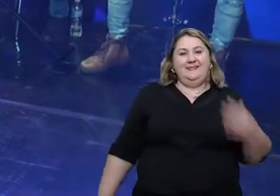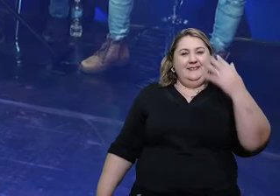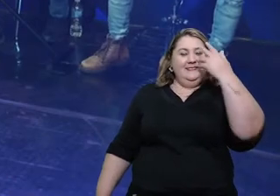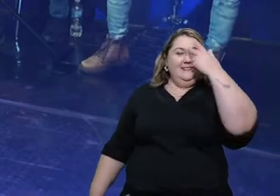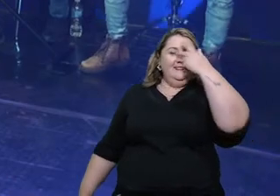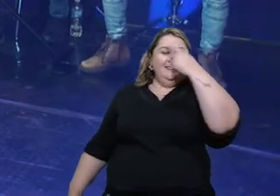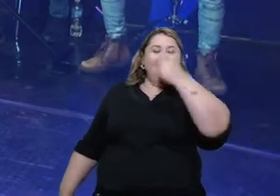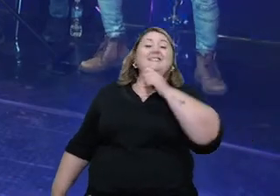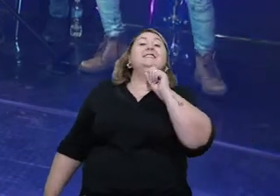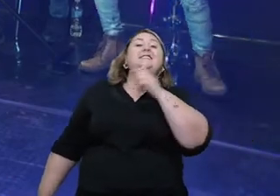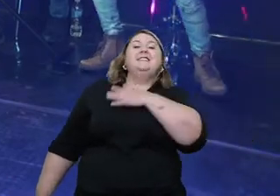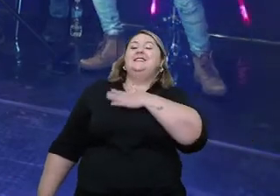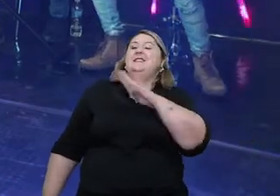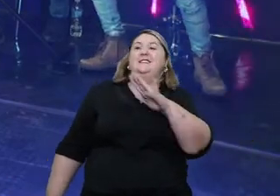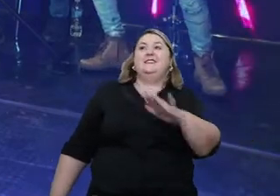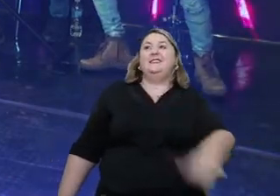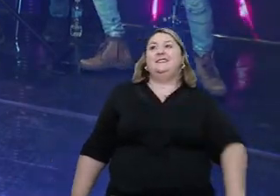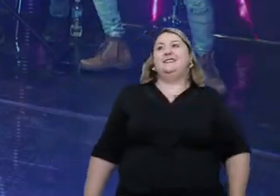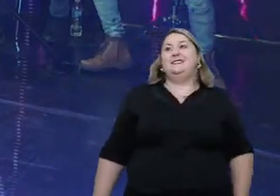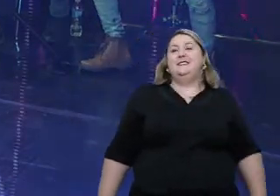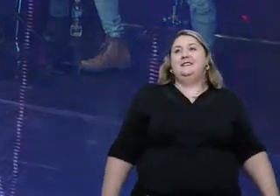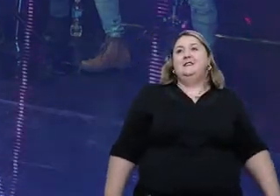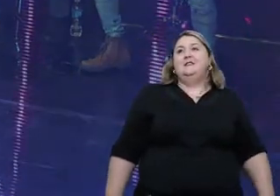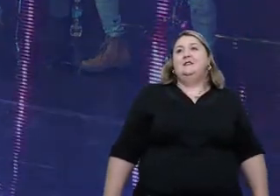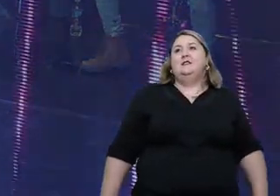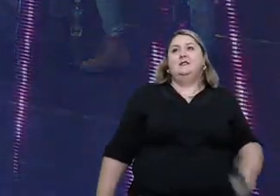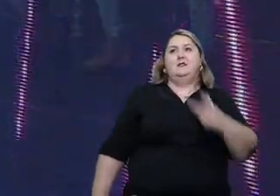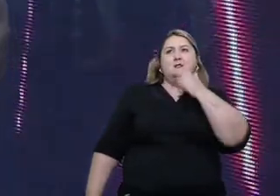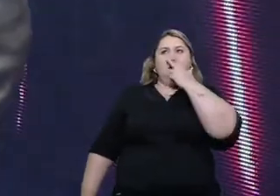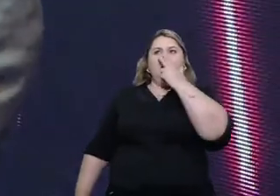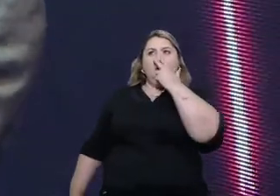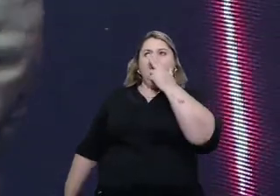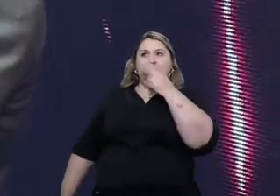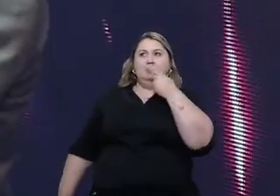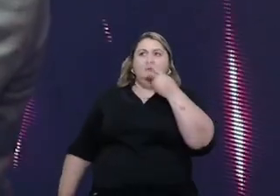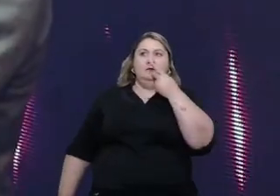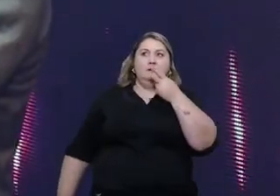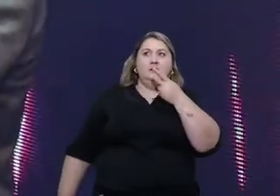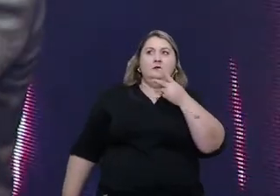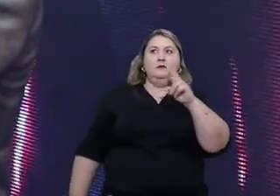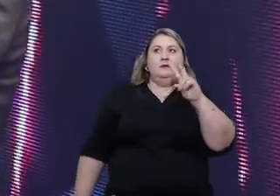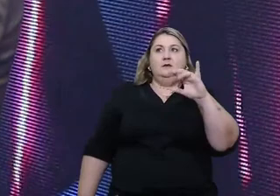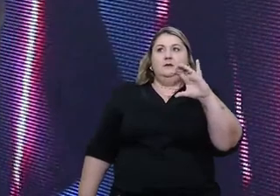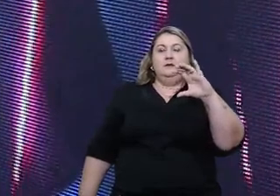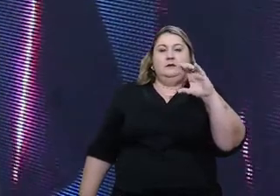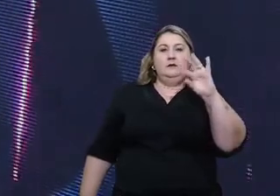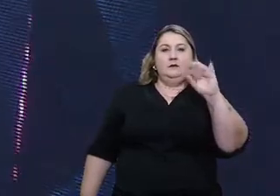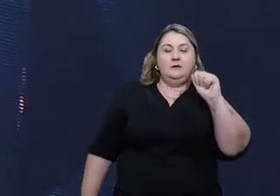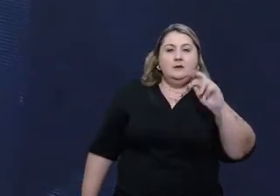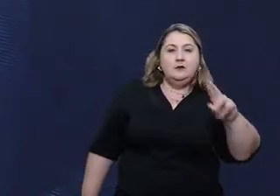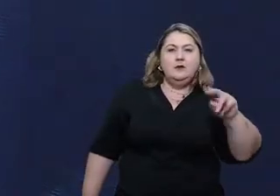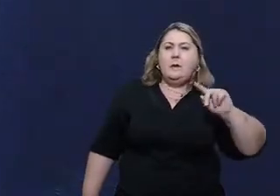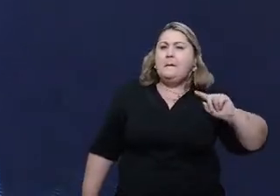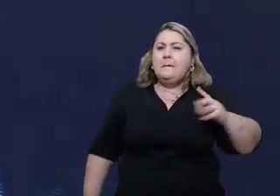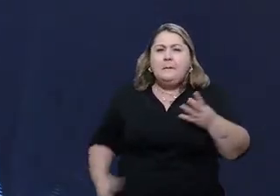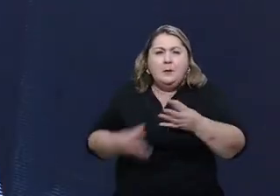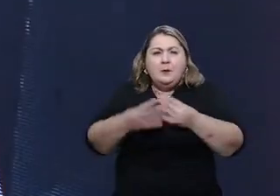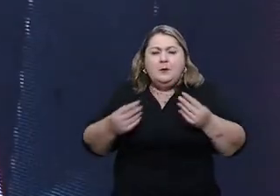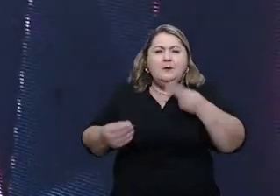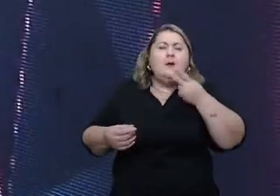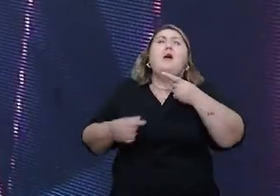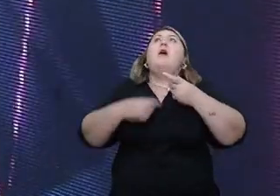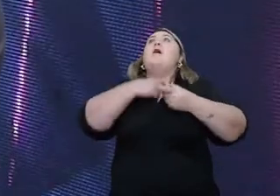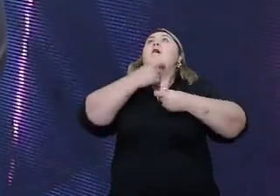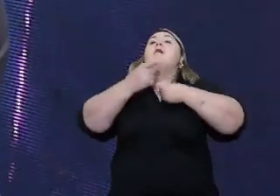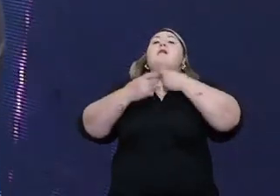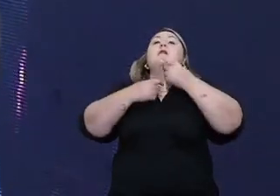Ei, tá atendido o pedido aí com chave de ouro, né? Eu acho que já deve ter falado isso pra você, Vitor, umas mil vezes, né? É. Mas esse timbre